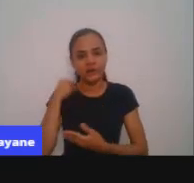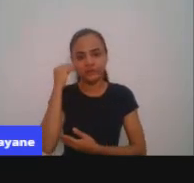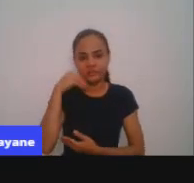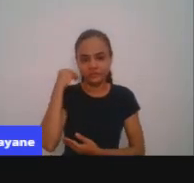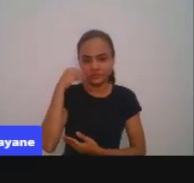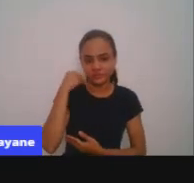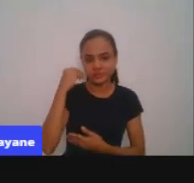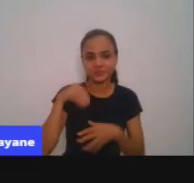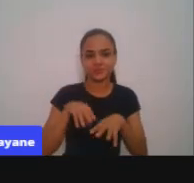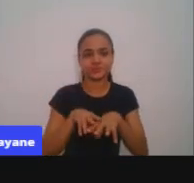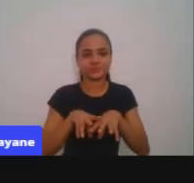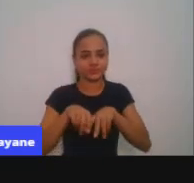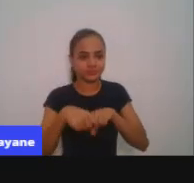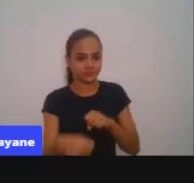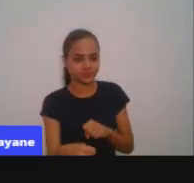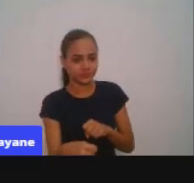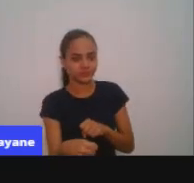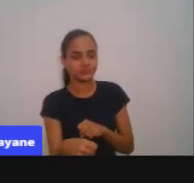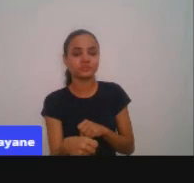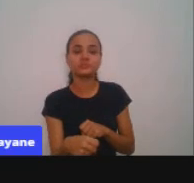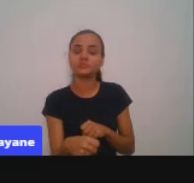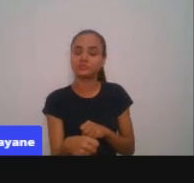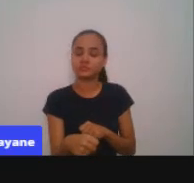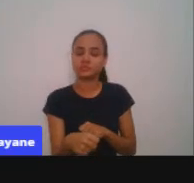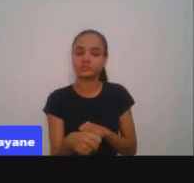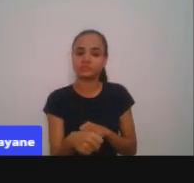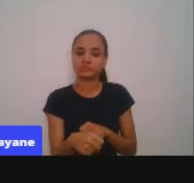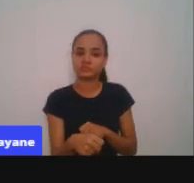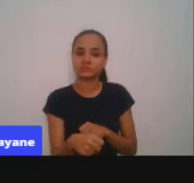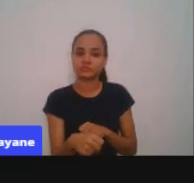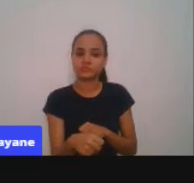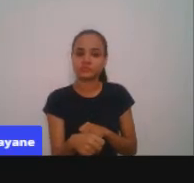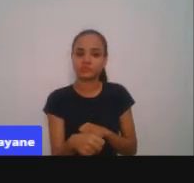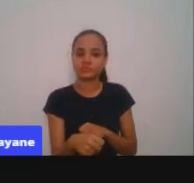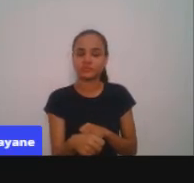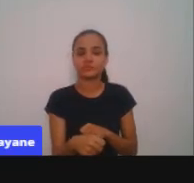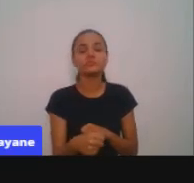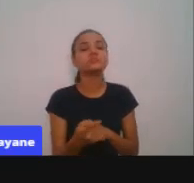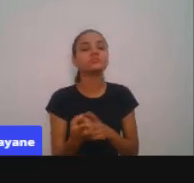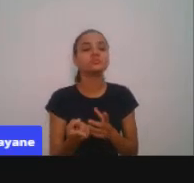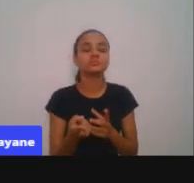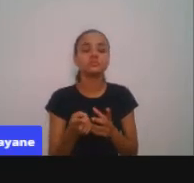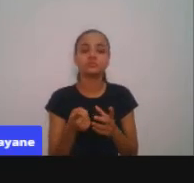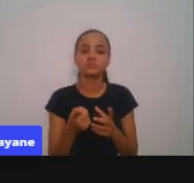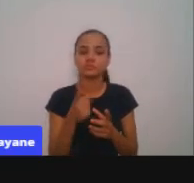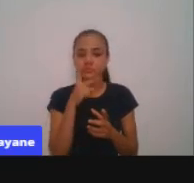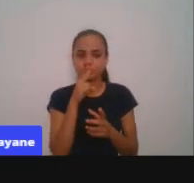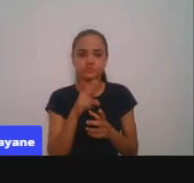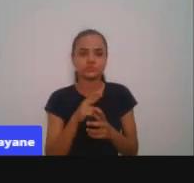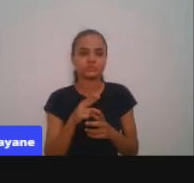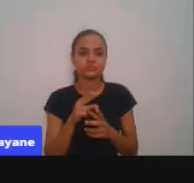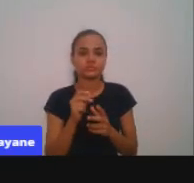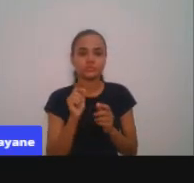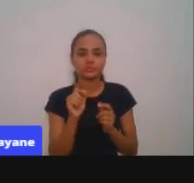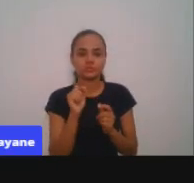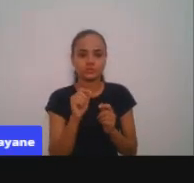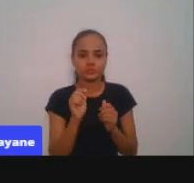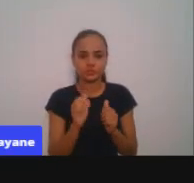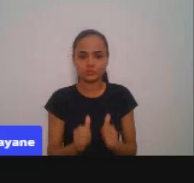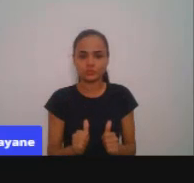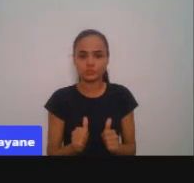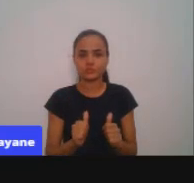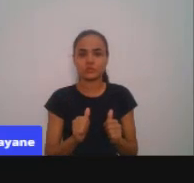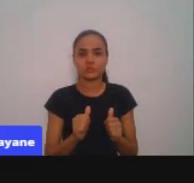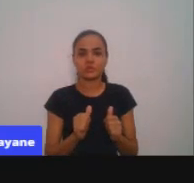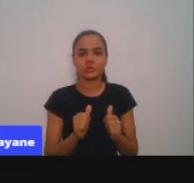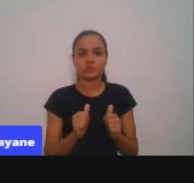formações. Então, isso eu diria que é a nossa zona de conforto no sentido da quantidade de conhecimento que